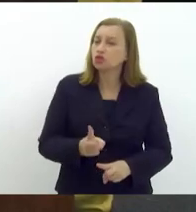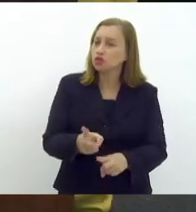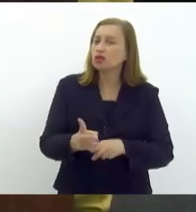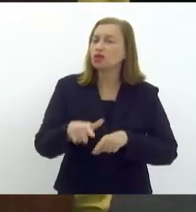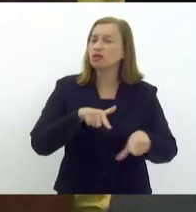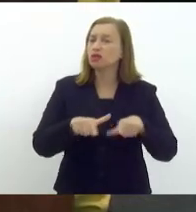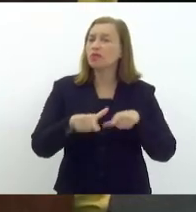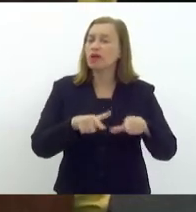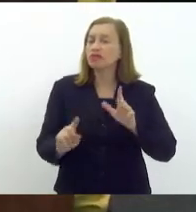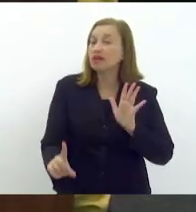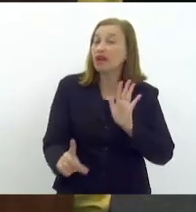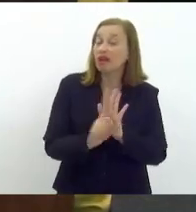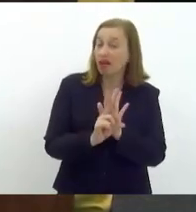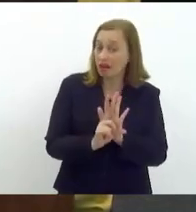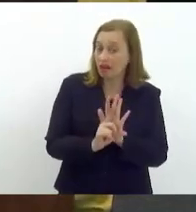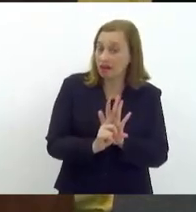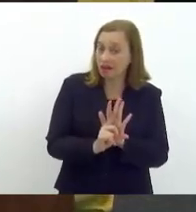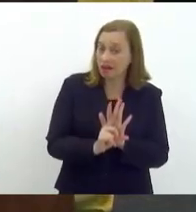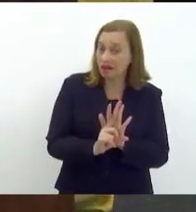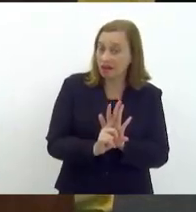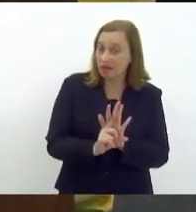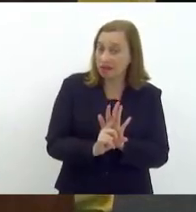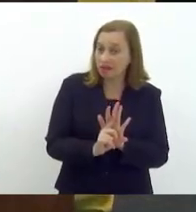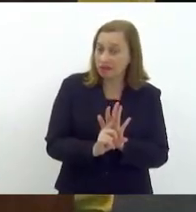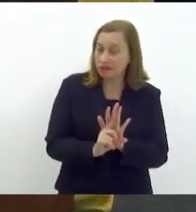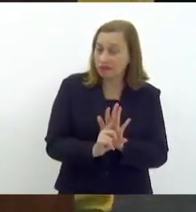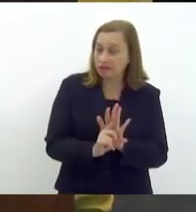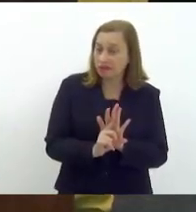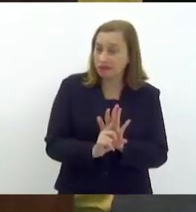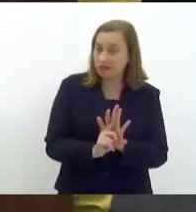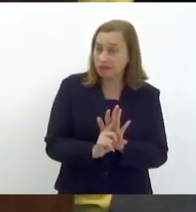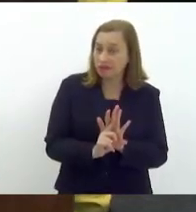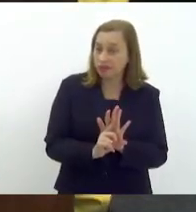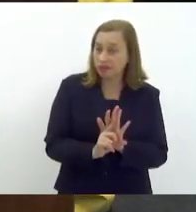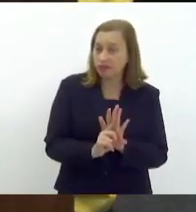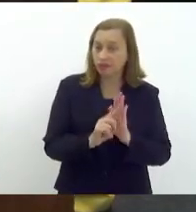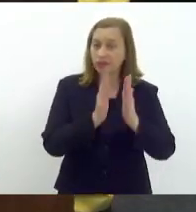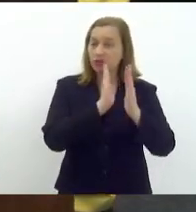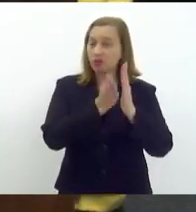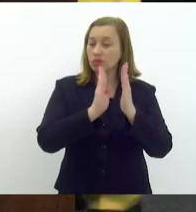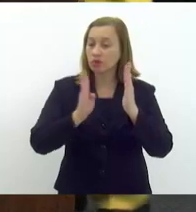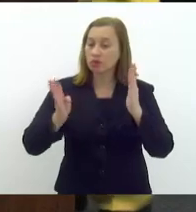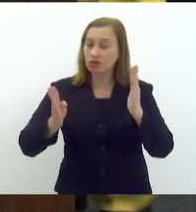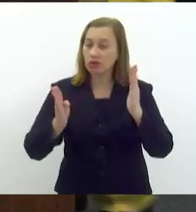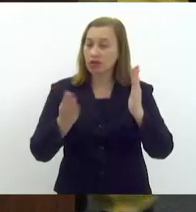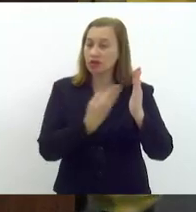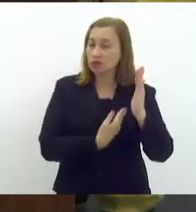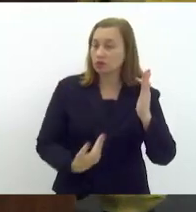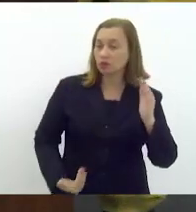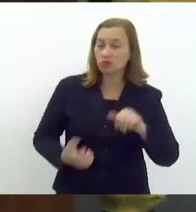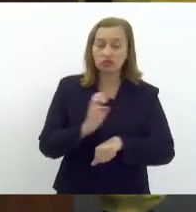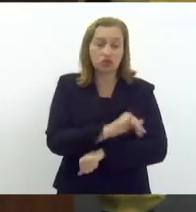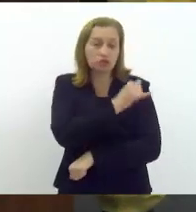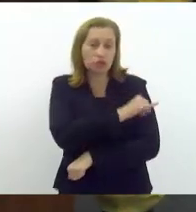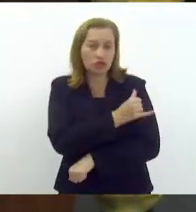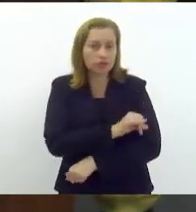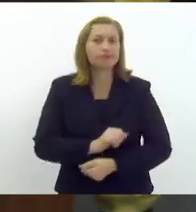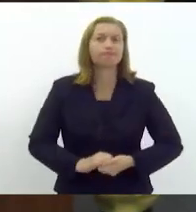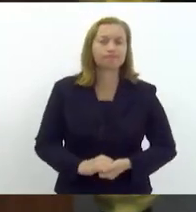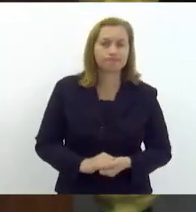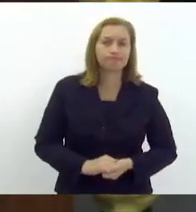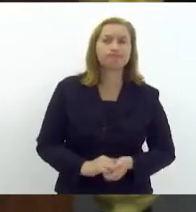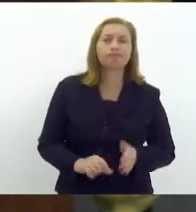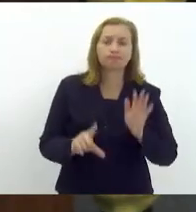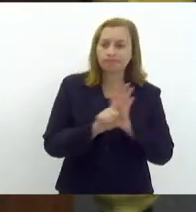a lei que prever a estruturação das bibliotecas públicas no âmbito do Estado do Rio de Janeiro